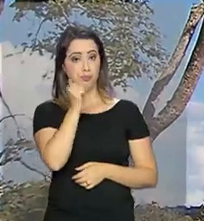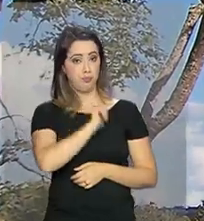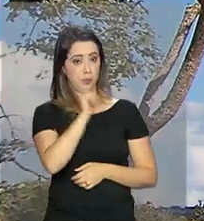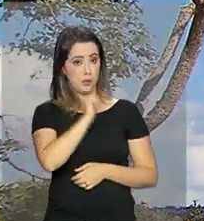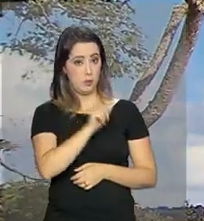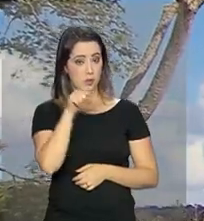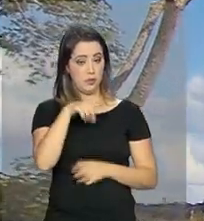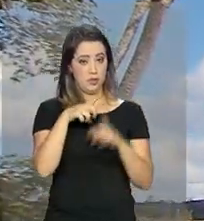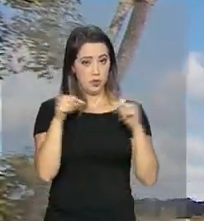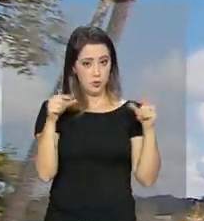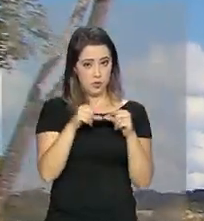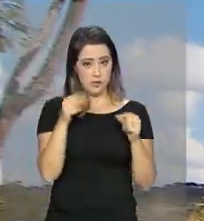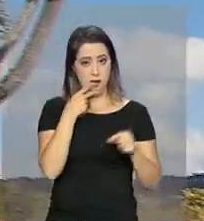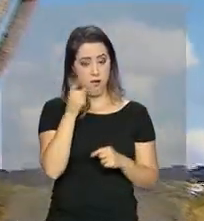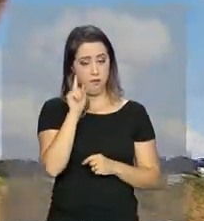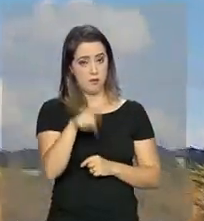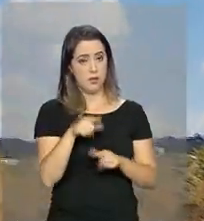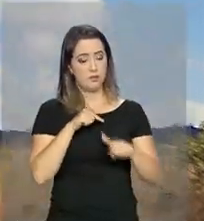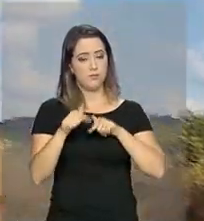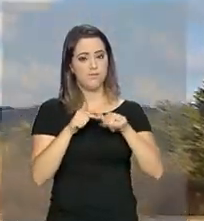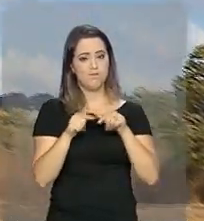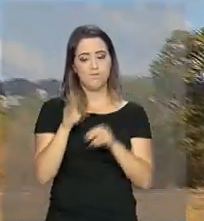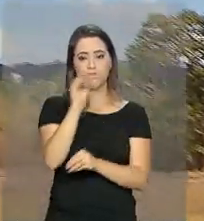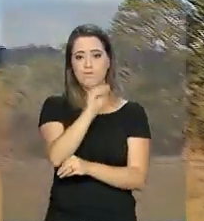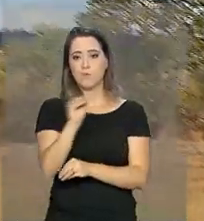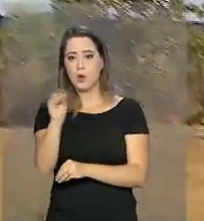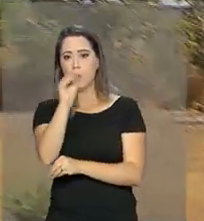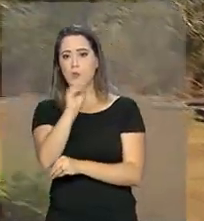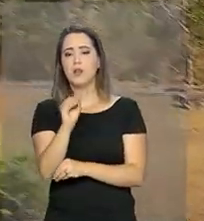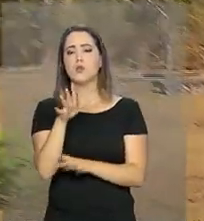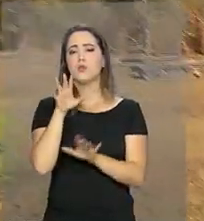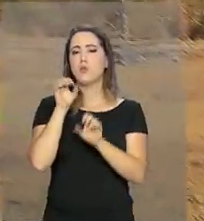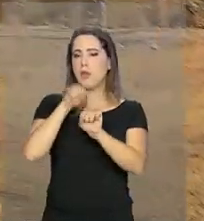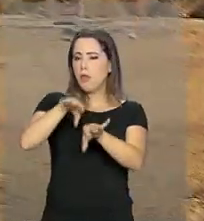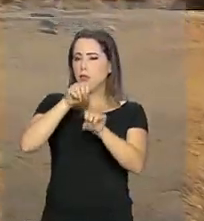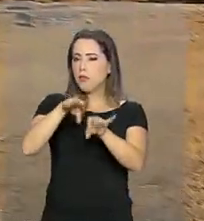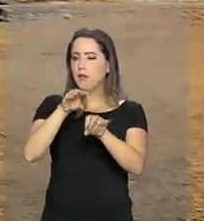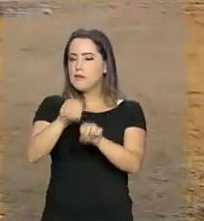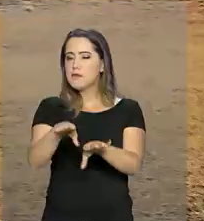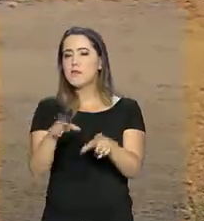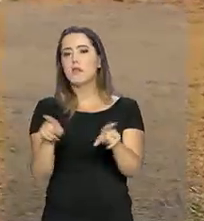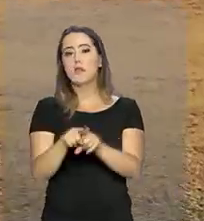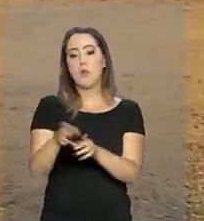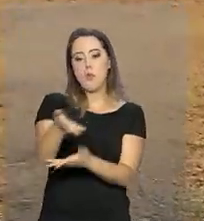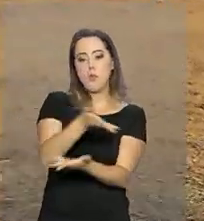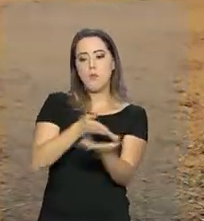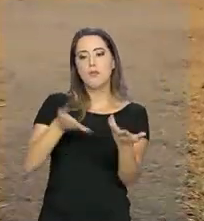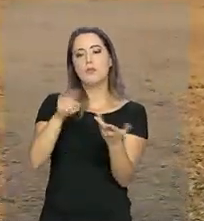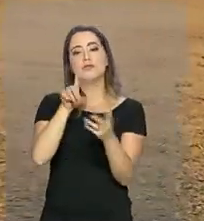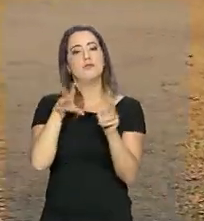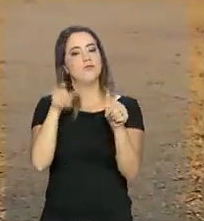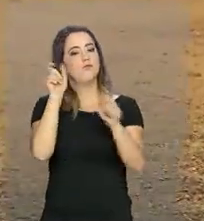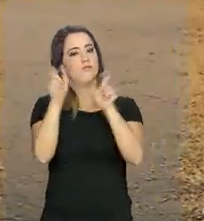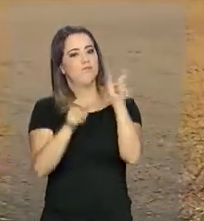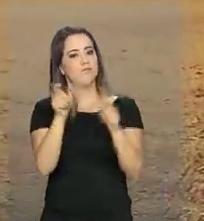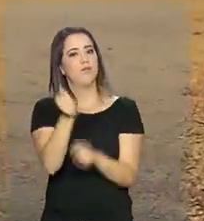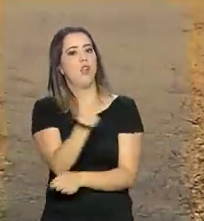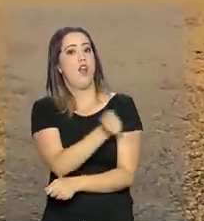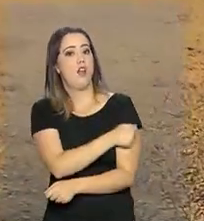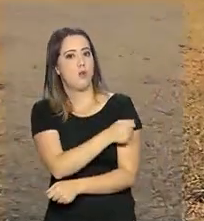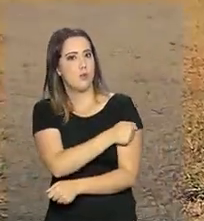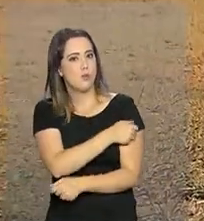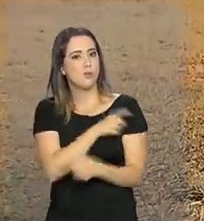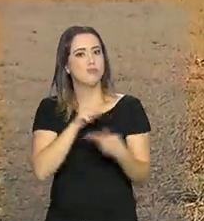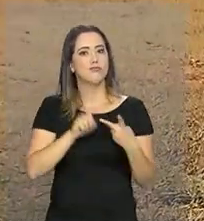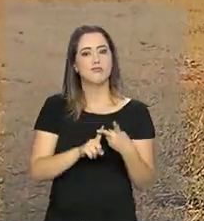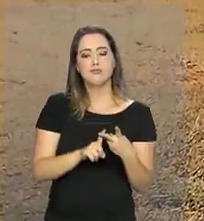de brasília afirma que as ações de conscientização são da reserva envolvem o público visitante alunos da rede pública